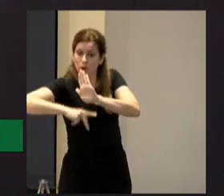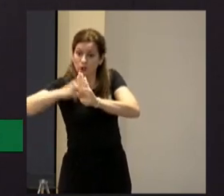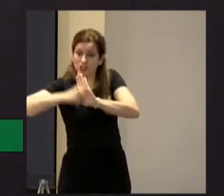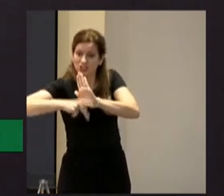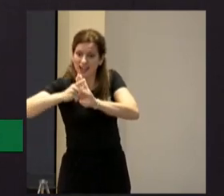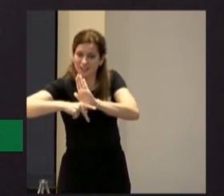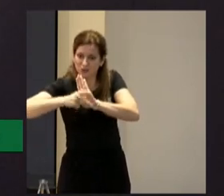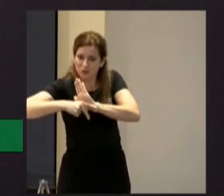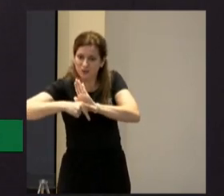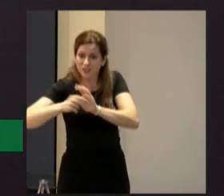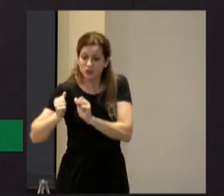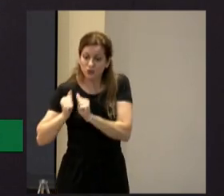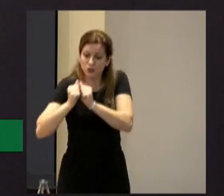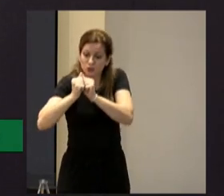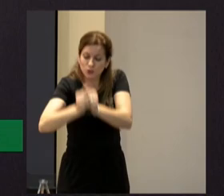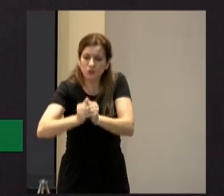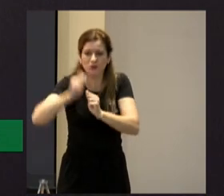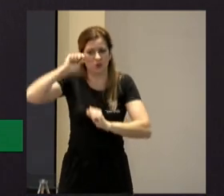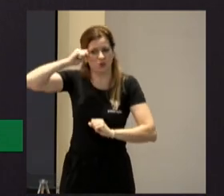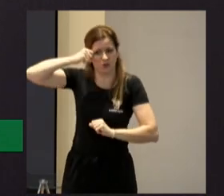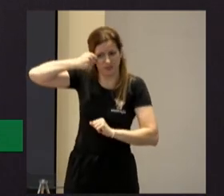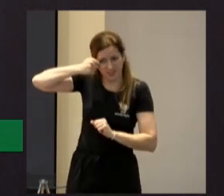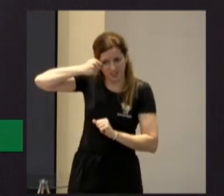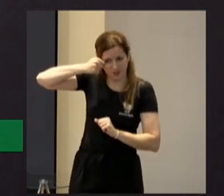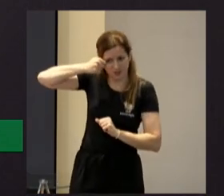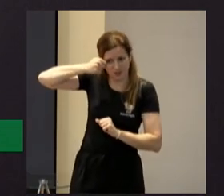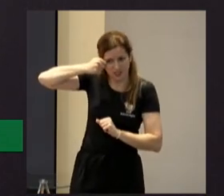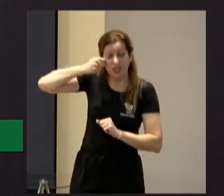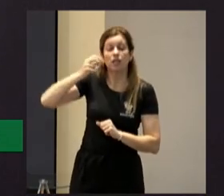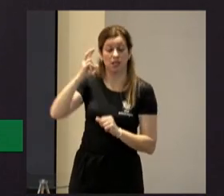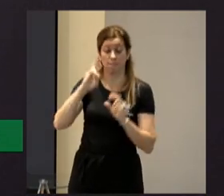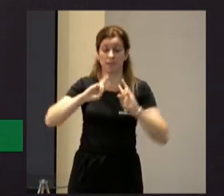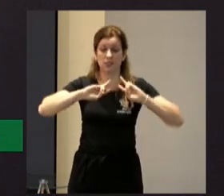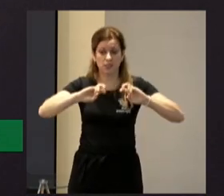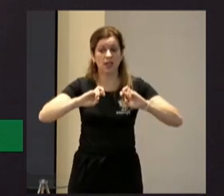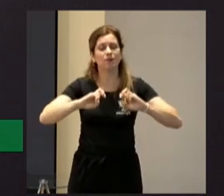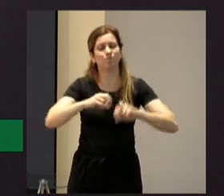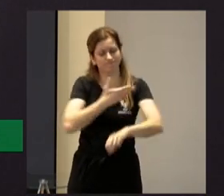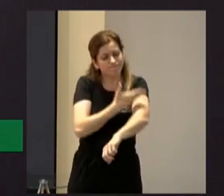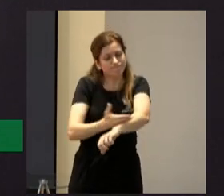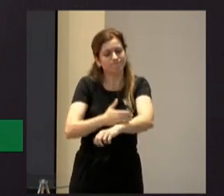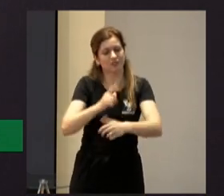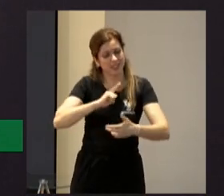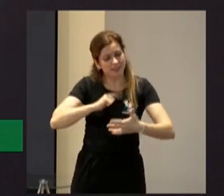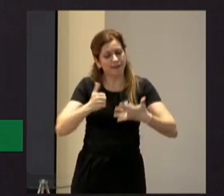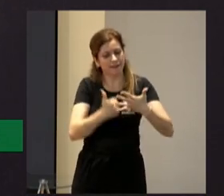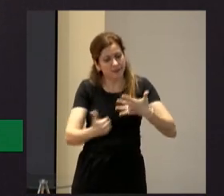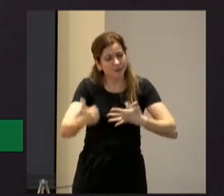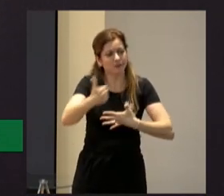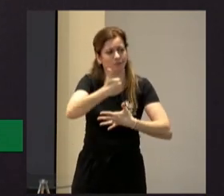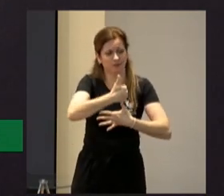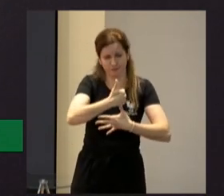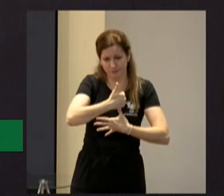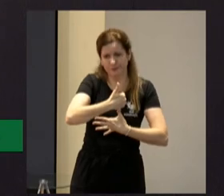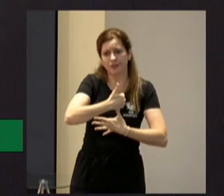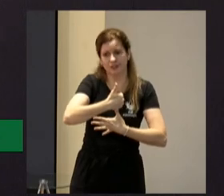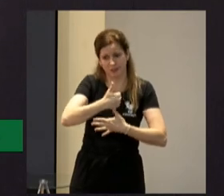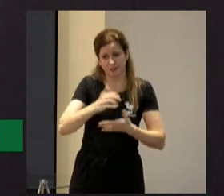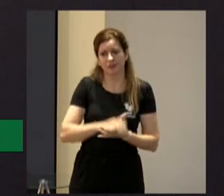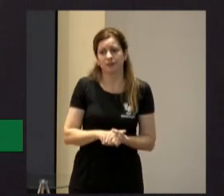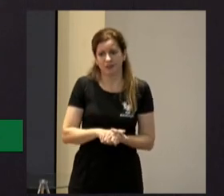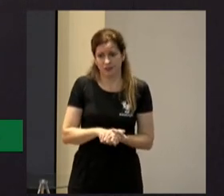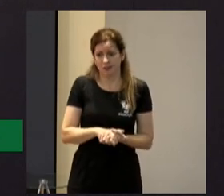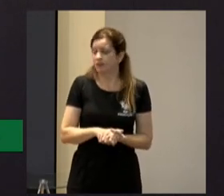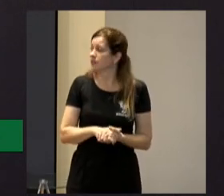letramento racial, que estão percebendo seus privilégios, questionando, né? E essas mulheres, então,